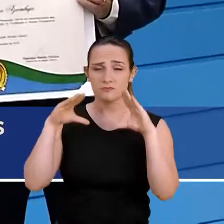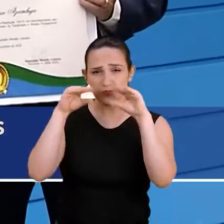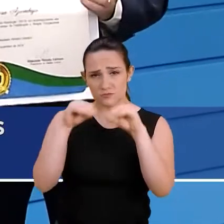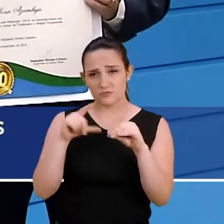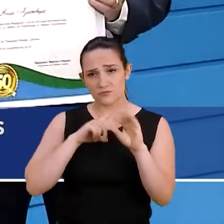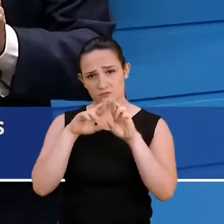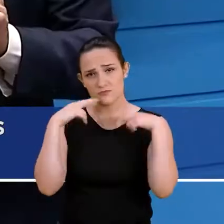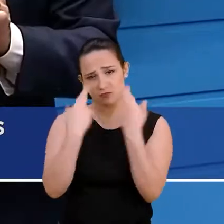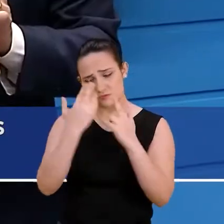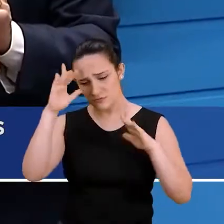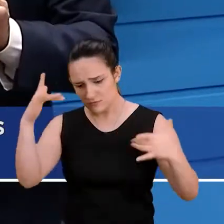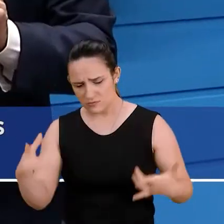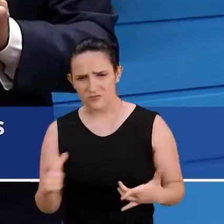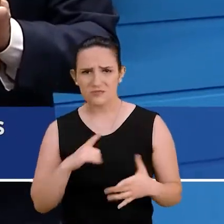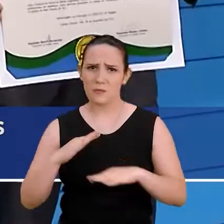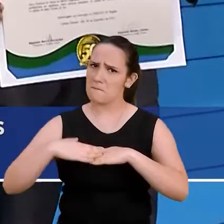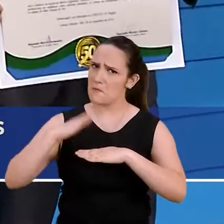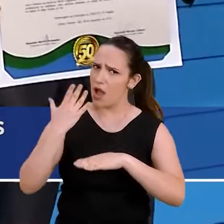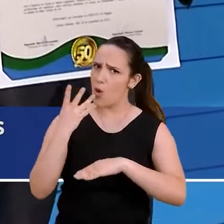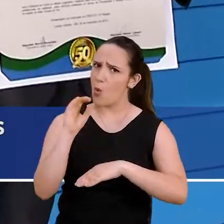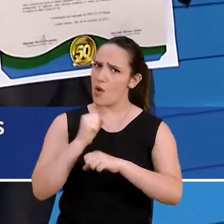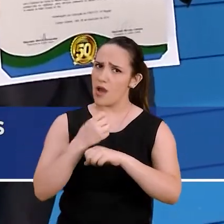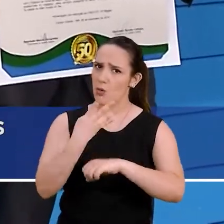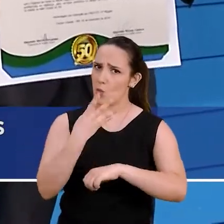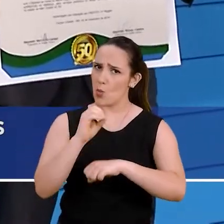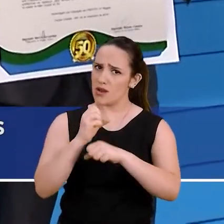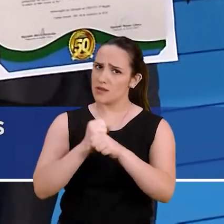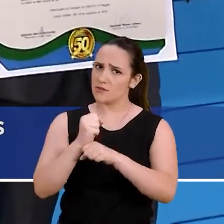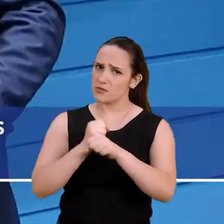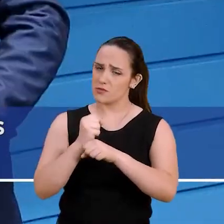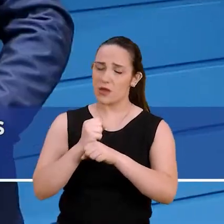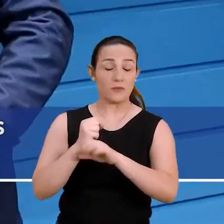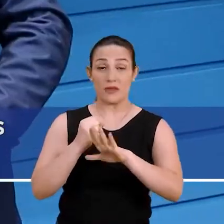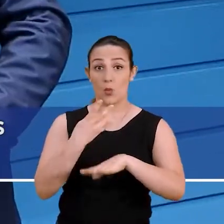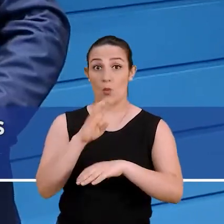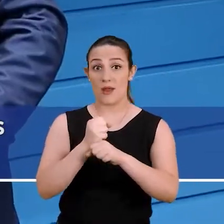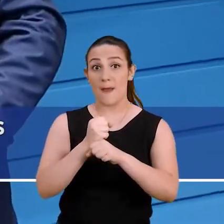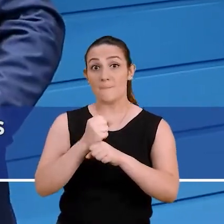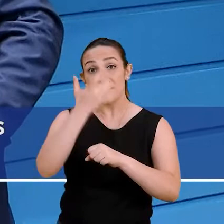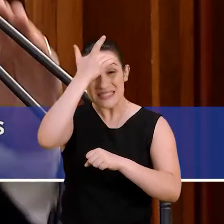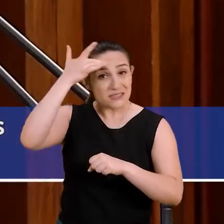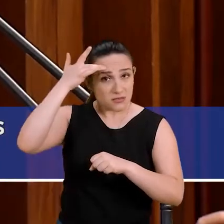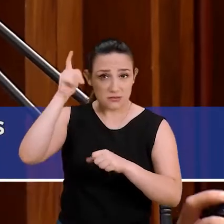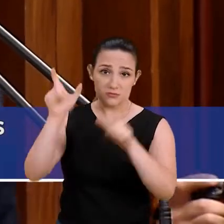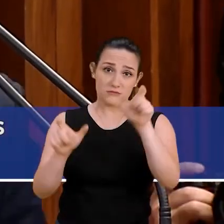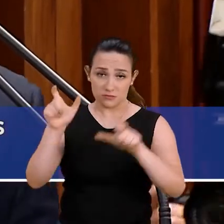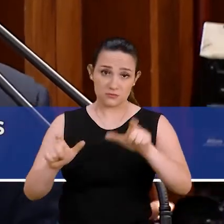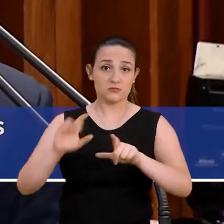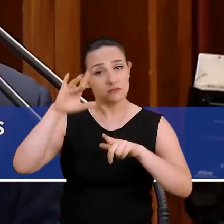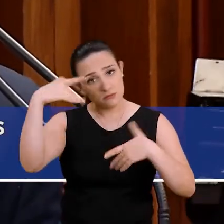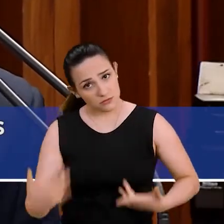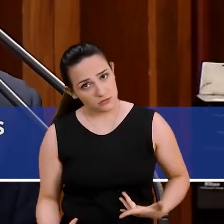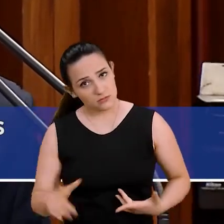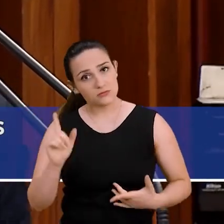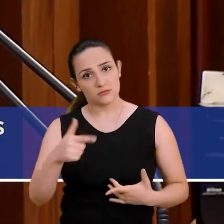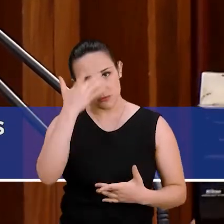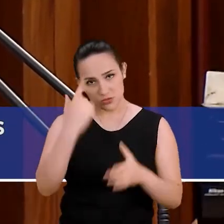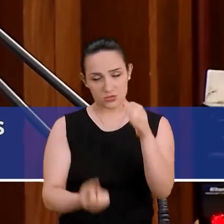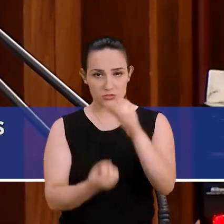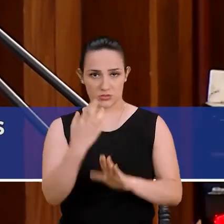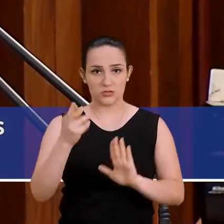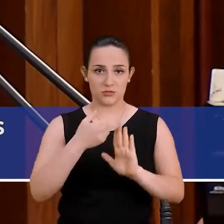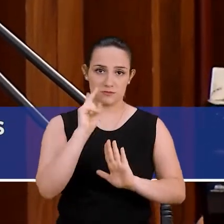isso. Durante a noite solene, mais de 40 profissionais foram agraciados. Um dos proponentes e coautor